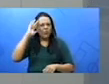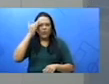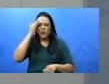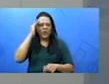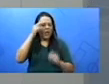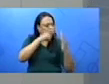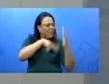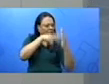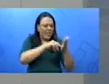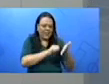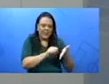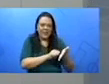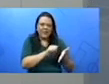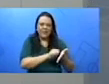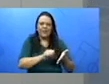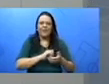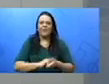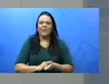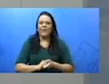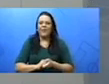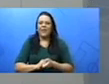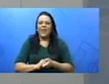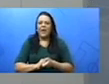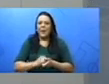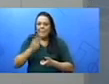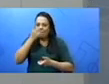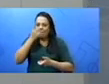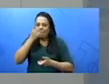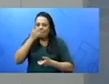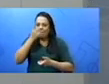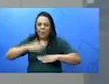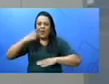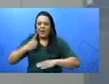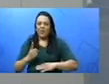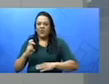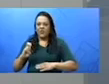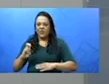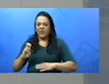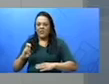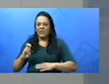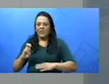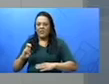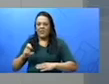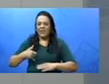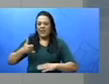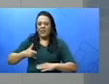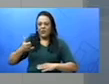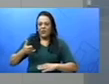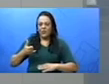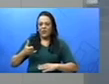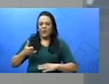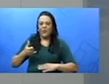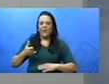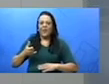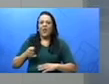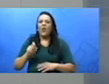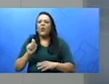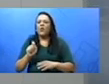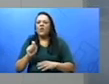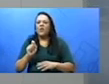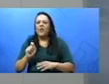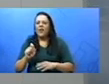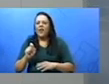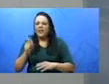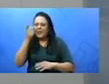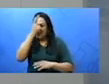preocupante quando consideramos que a parte das pessoas alfabetizadas são analfabetos funcionais. O que